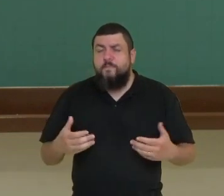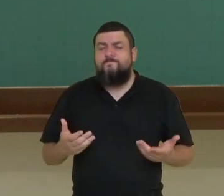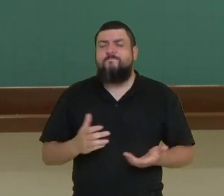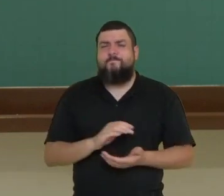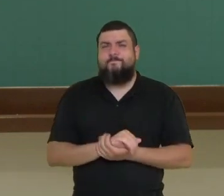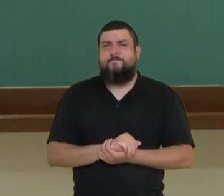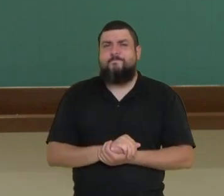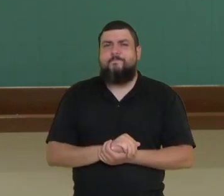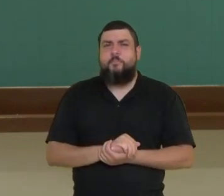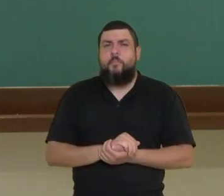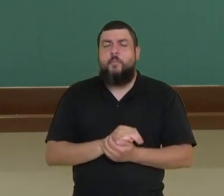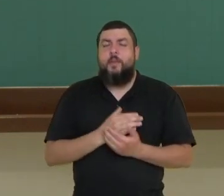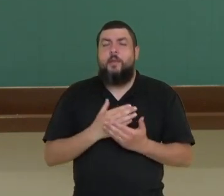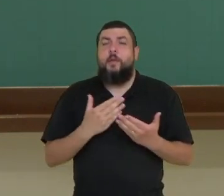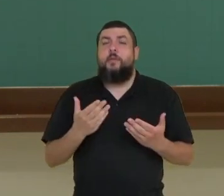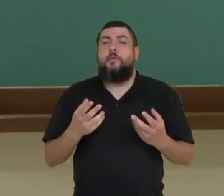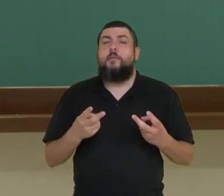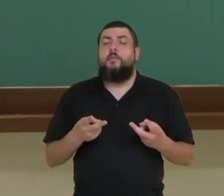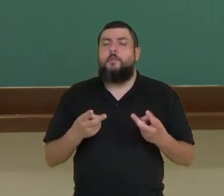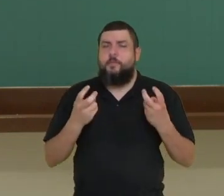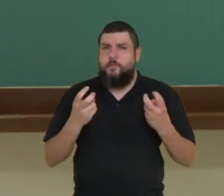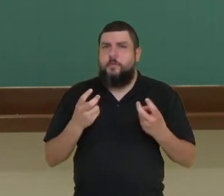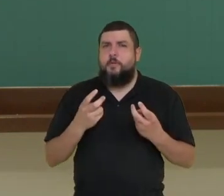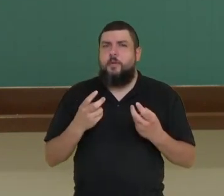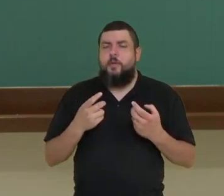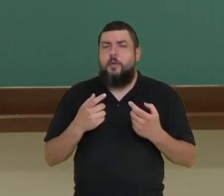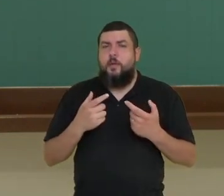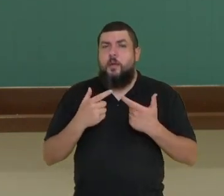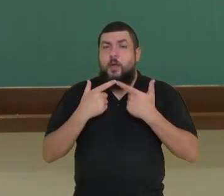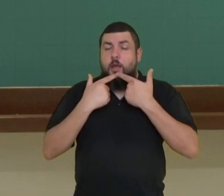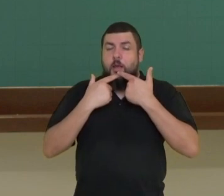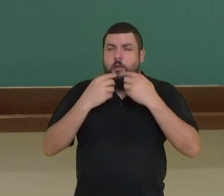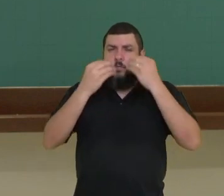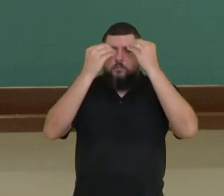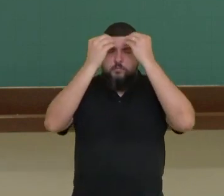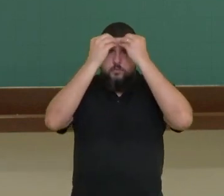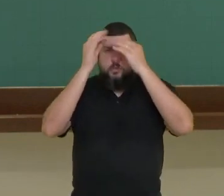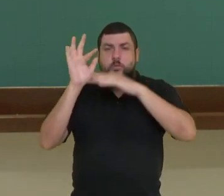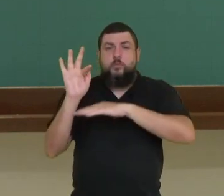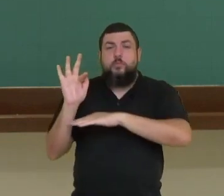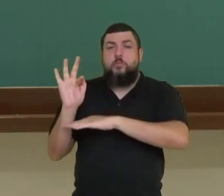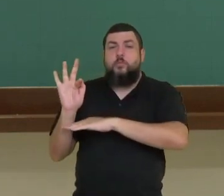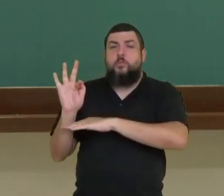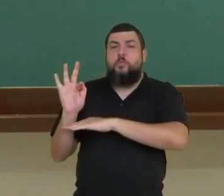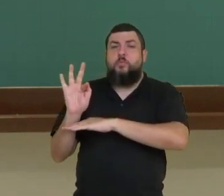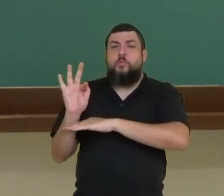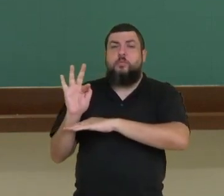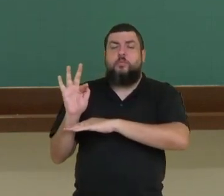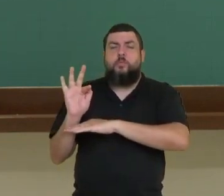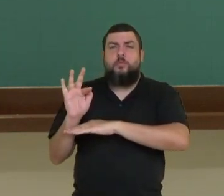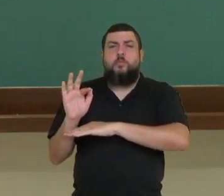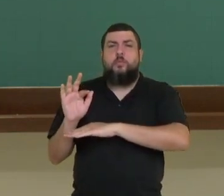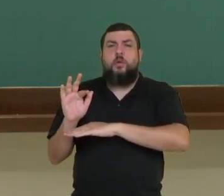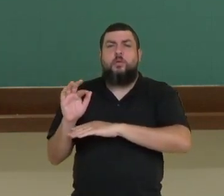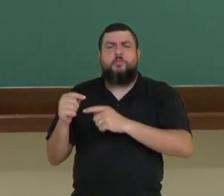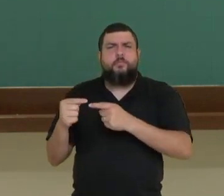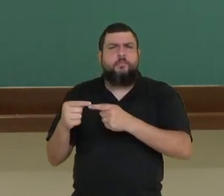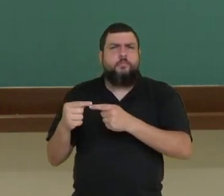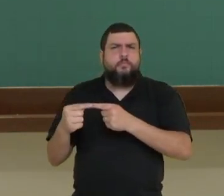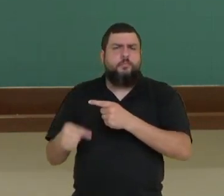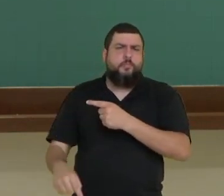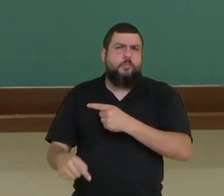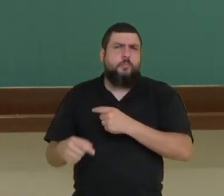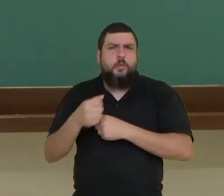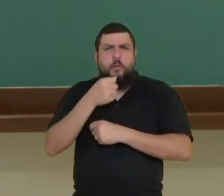nós notamos aqui? Que a linguagem está extremamente formal e inadequada à situação da entrevista. Né?